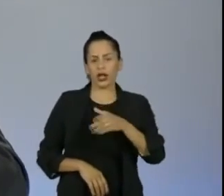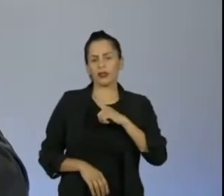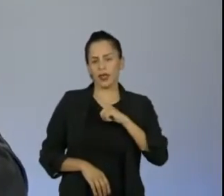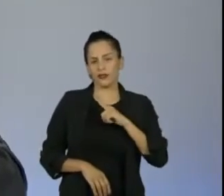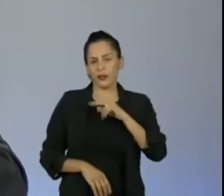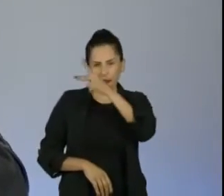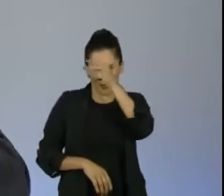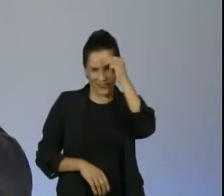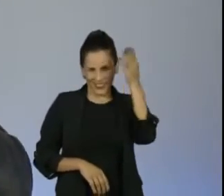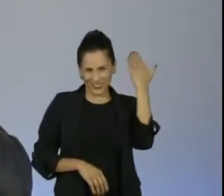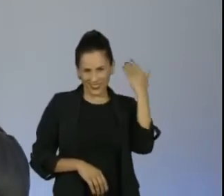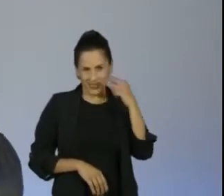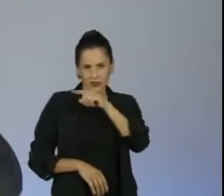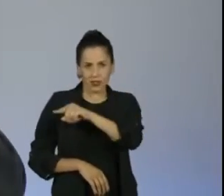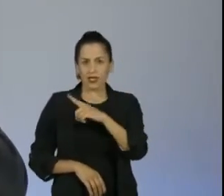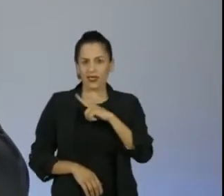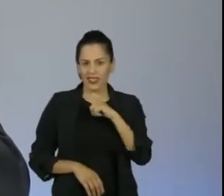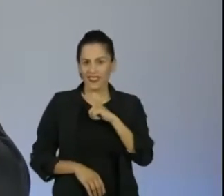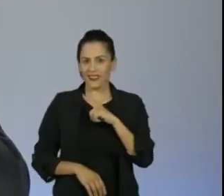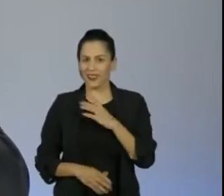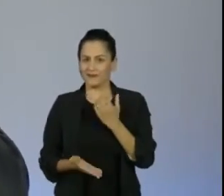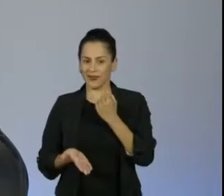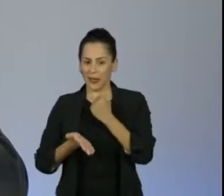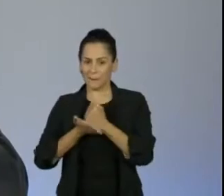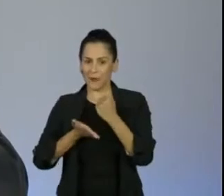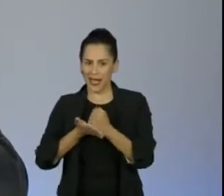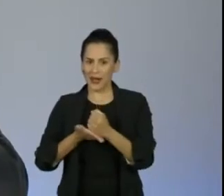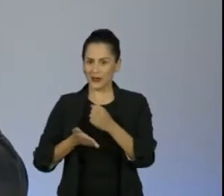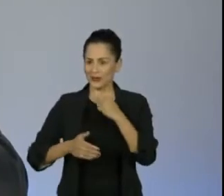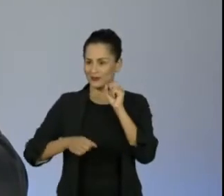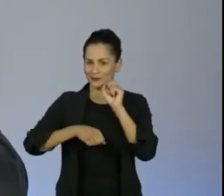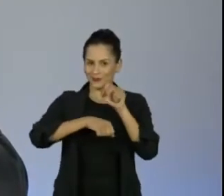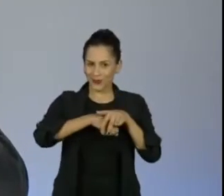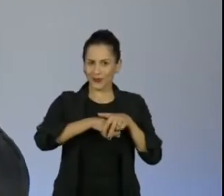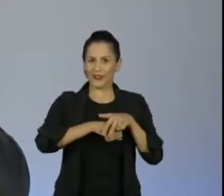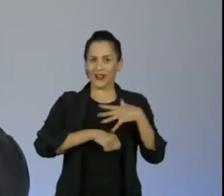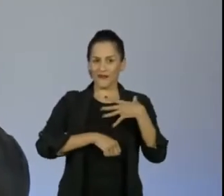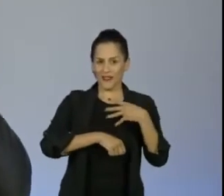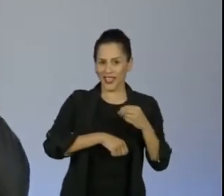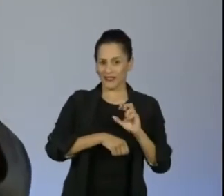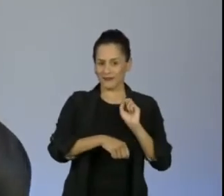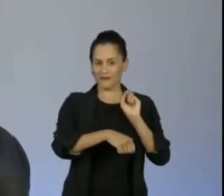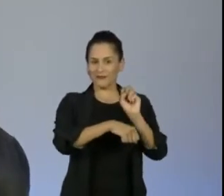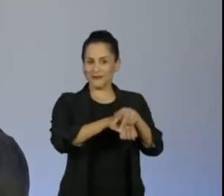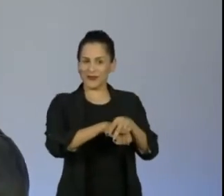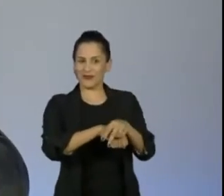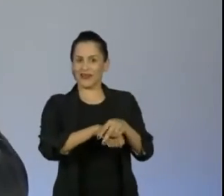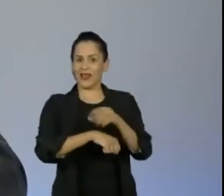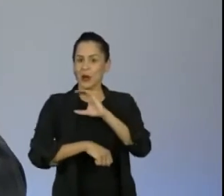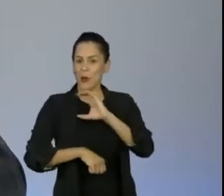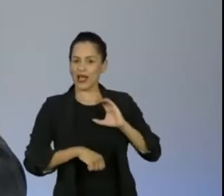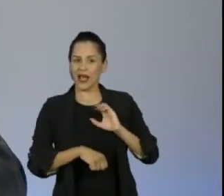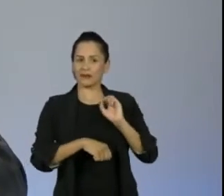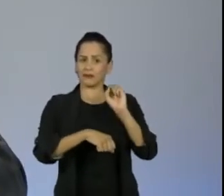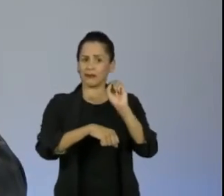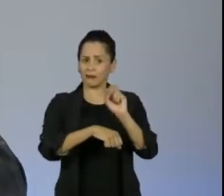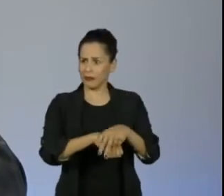sua esposa. E agora, mudando para a gestão pública, como o senhor enxerga isso?